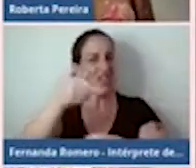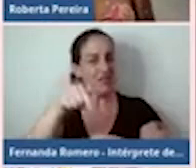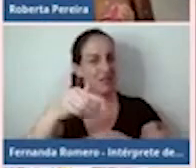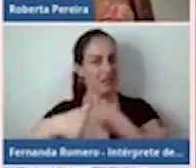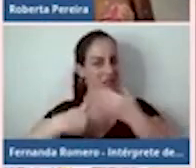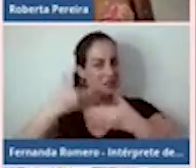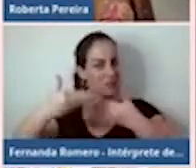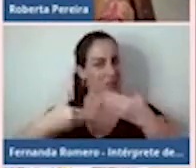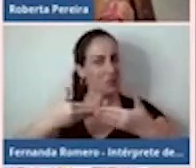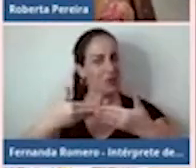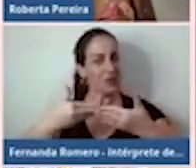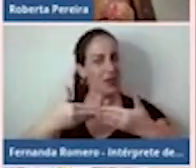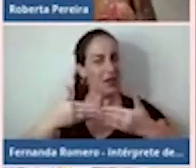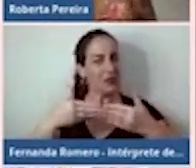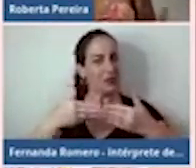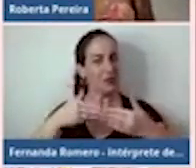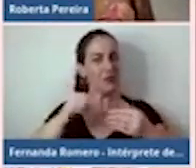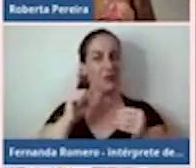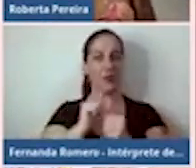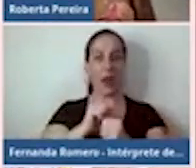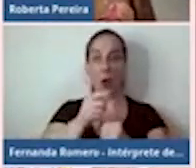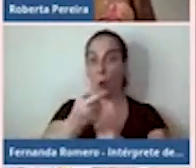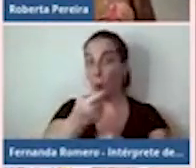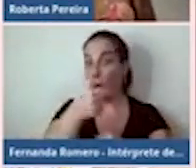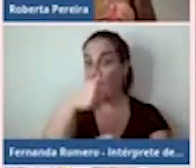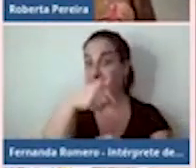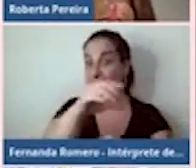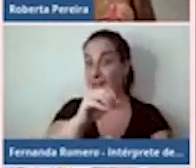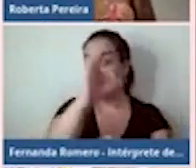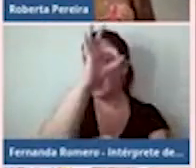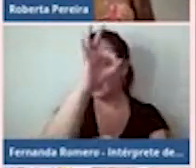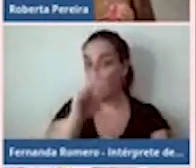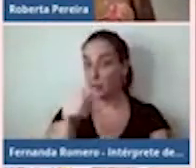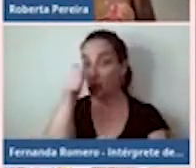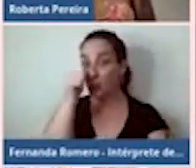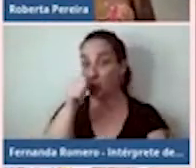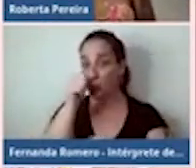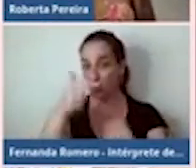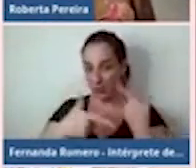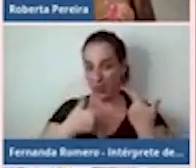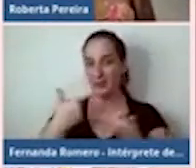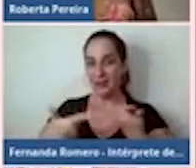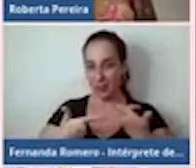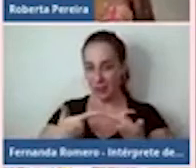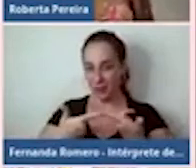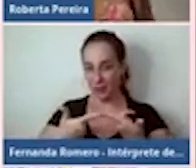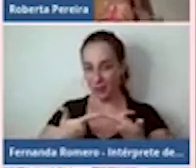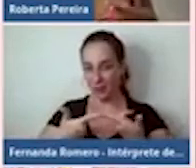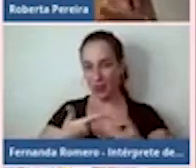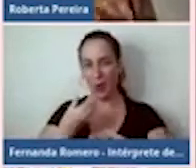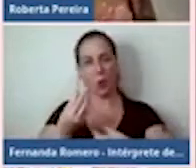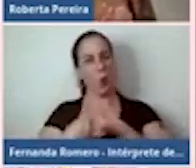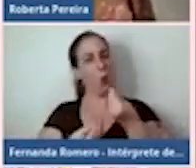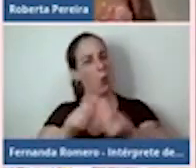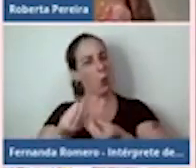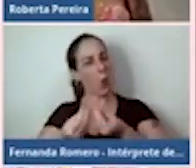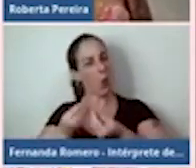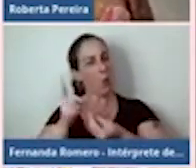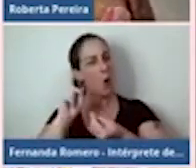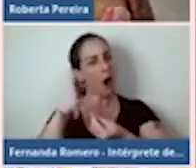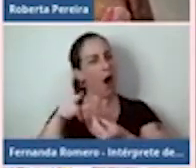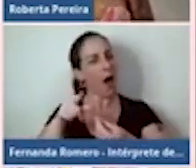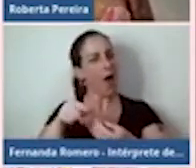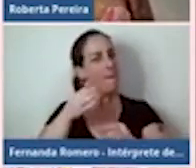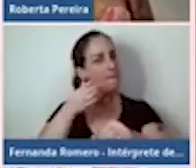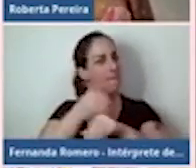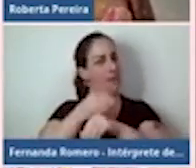nessas casas, com quase 70% de mulheres trabalhadoras? Como para ti é estar à frente disso